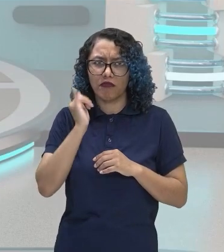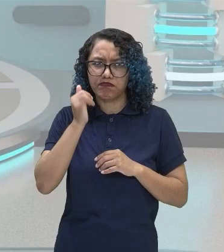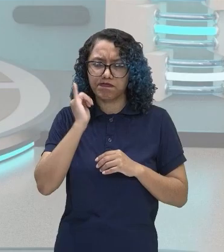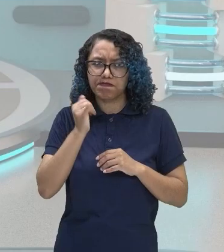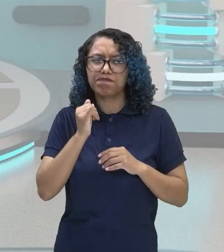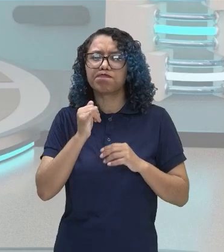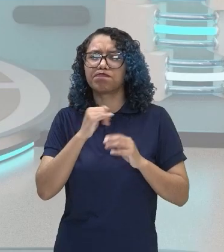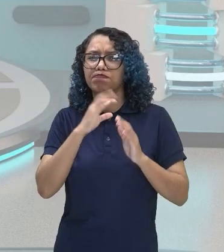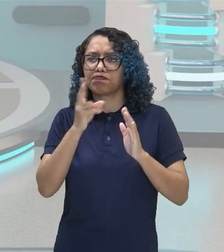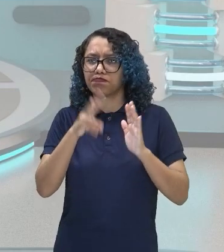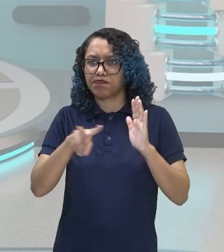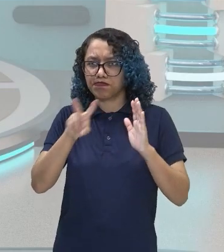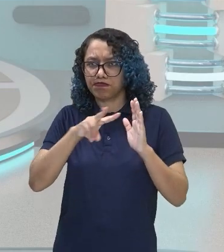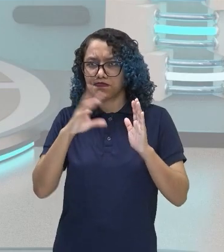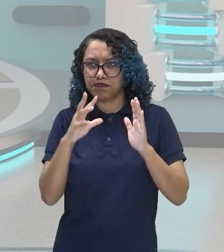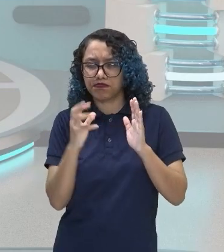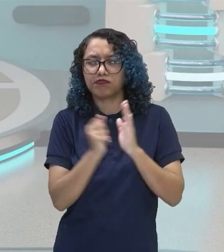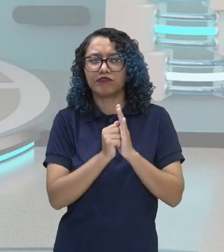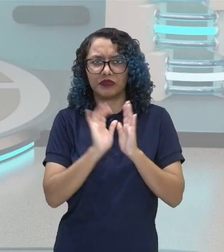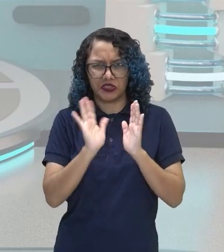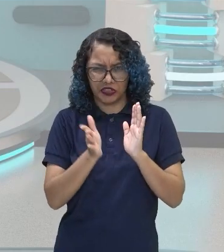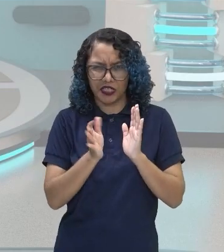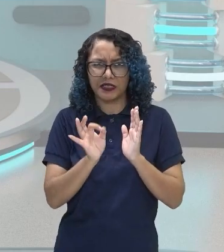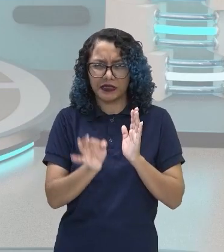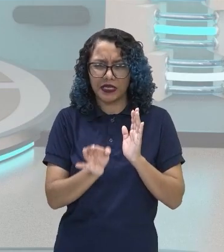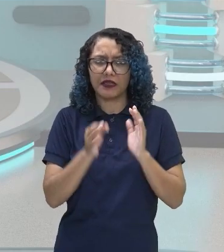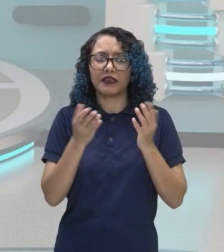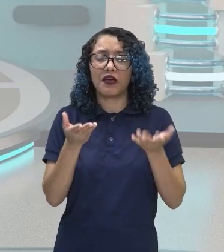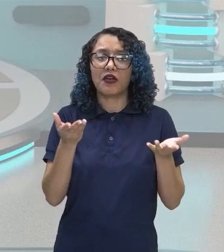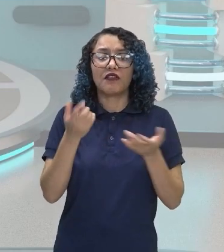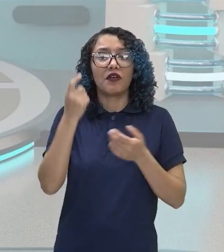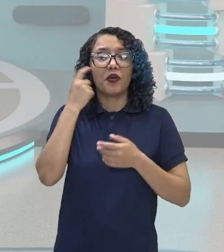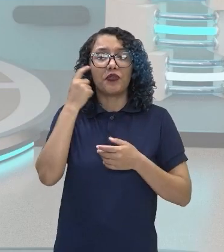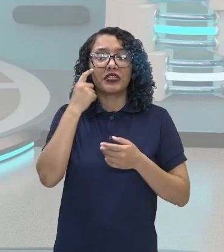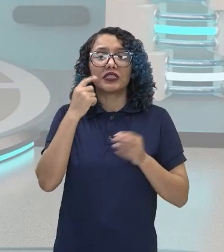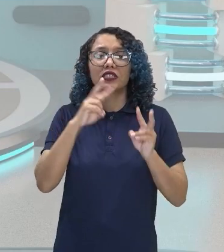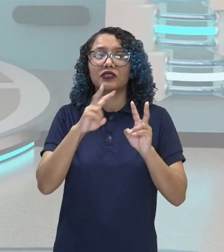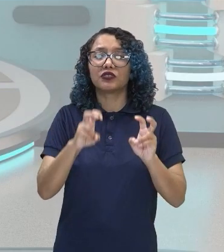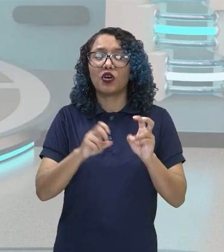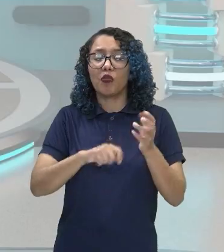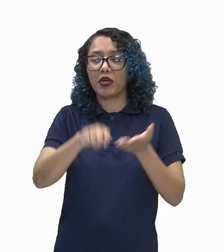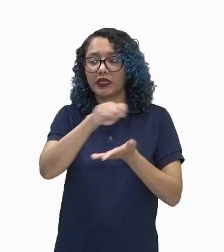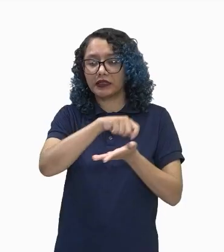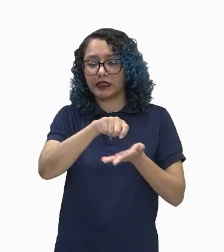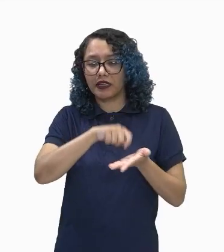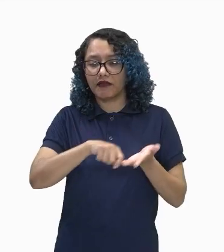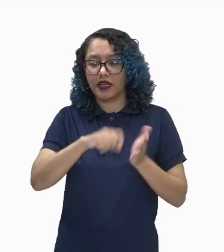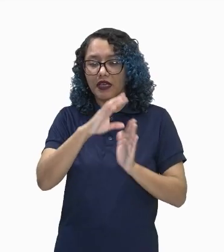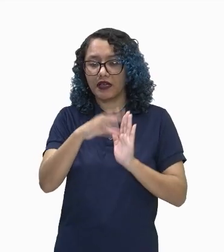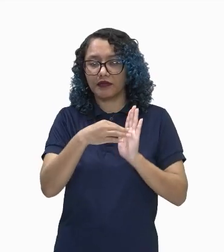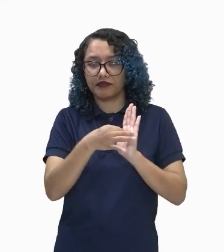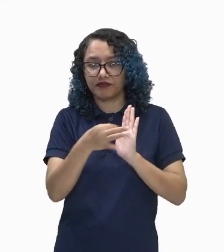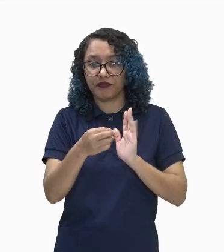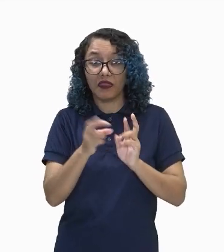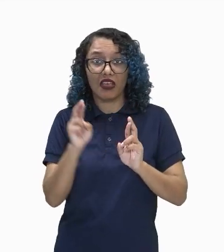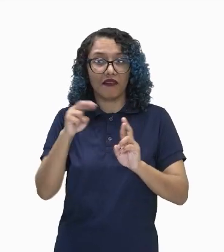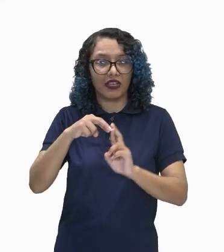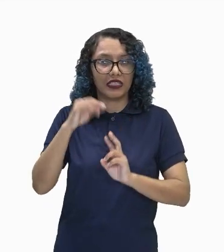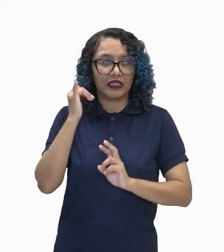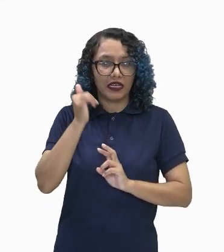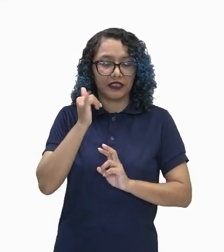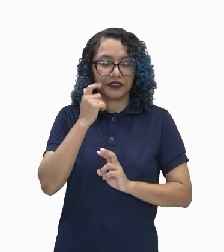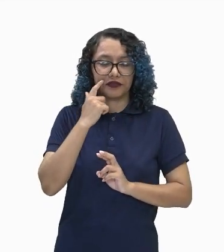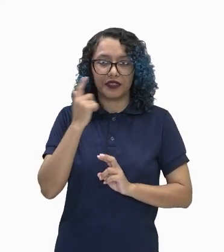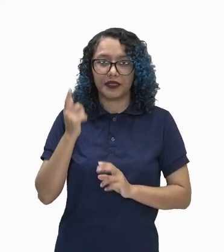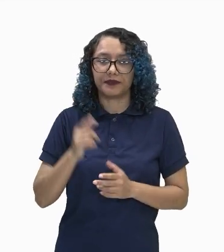aí, vamos então pensar a respeito de fazer uma resenha sobre essas narrativas. Então, cartela no ar, vamos lá,